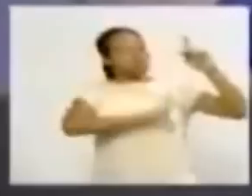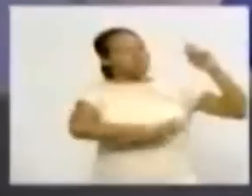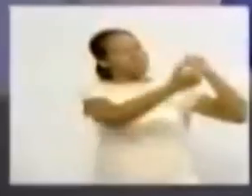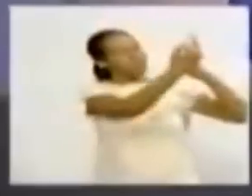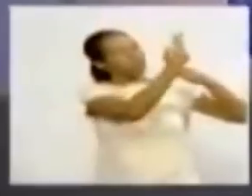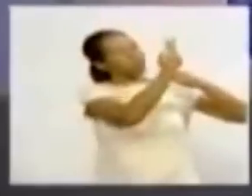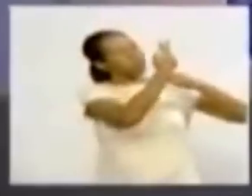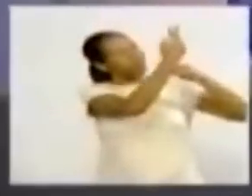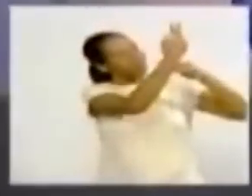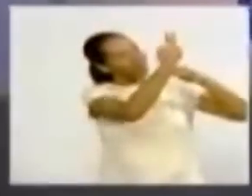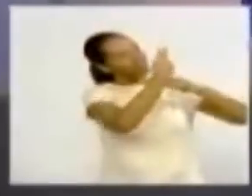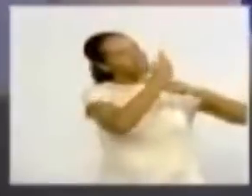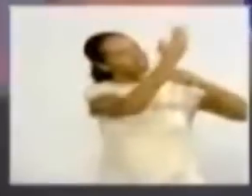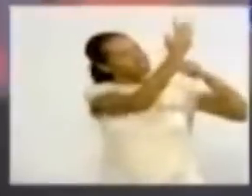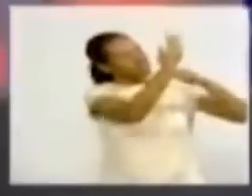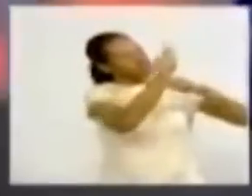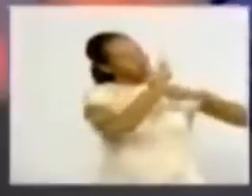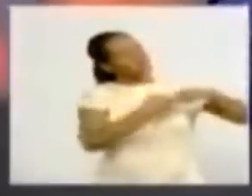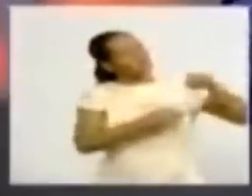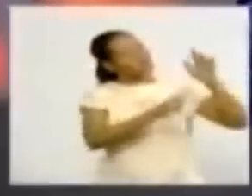veio me relembrar